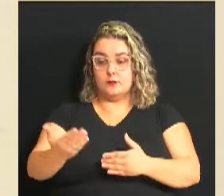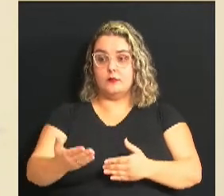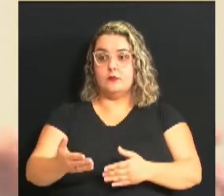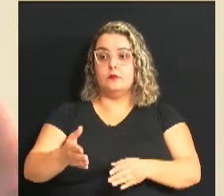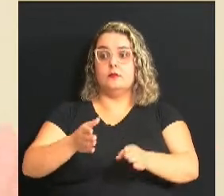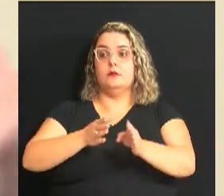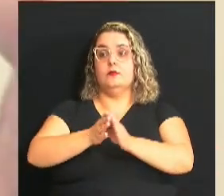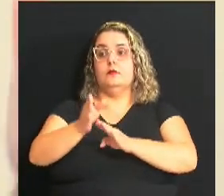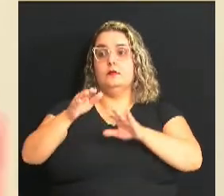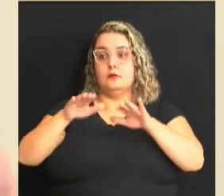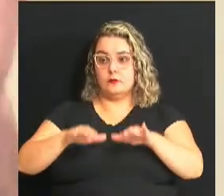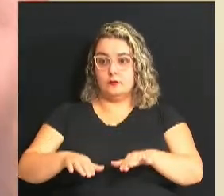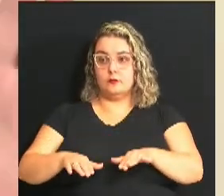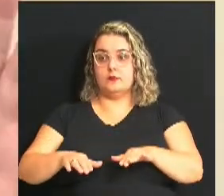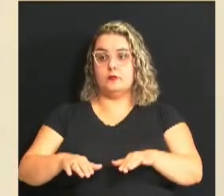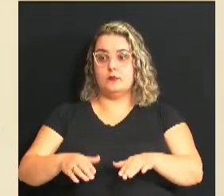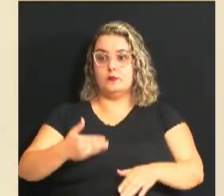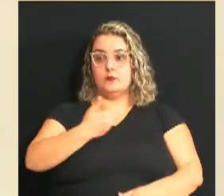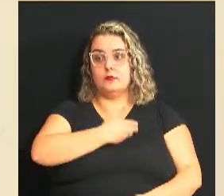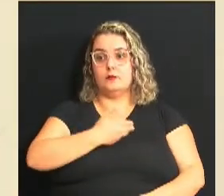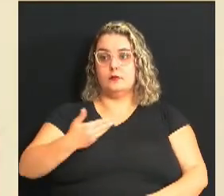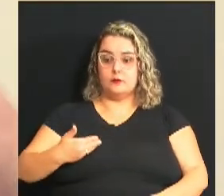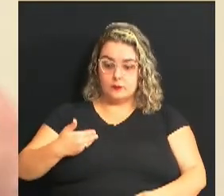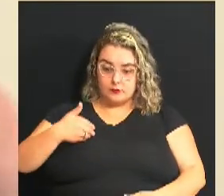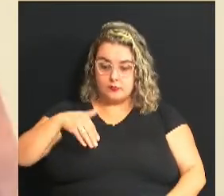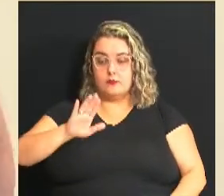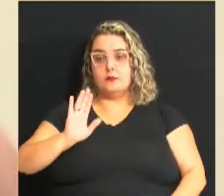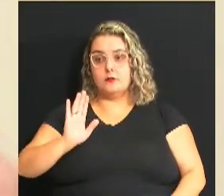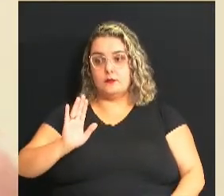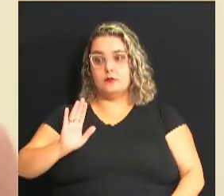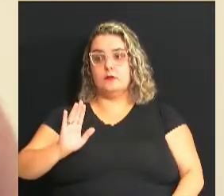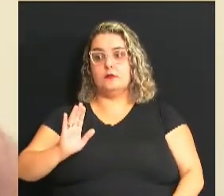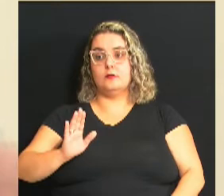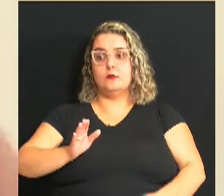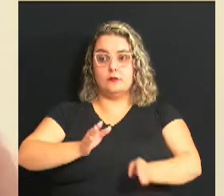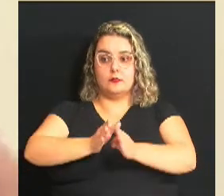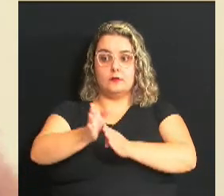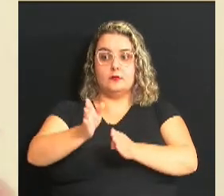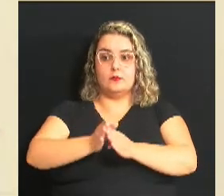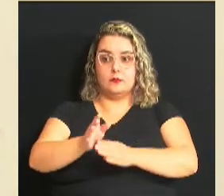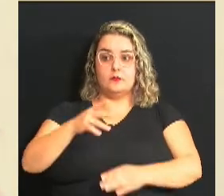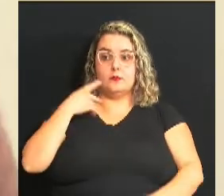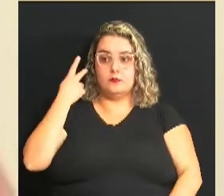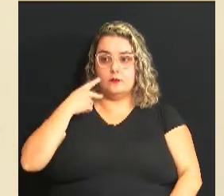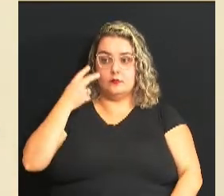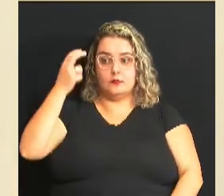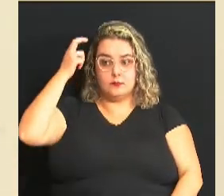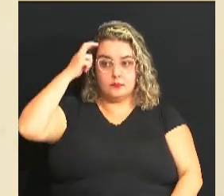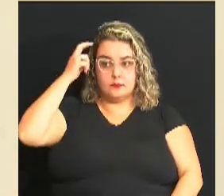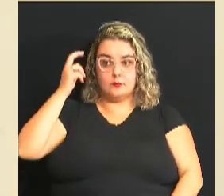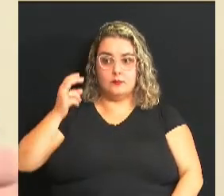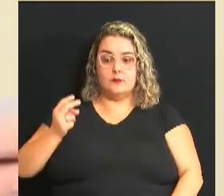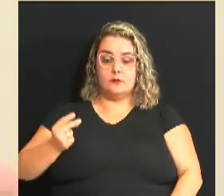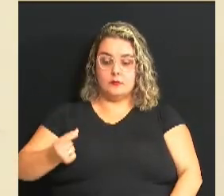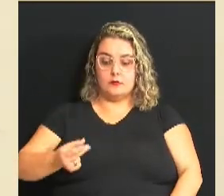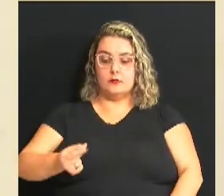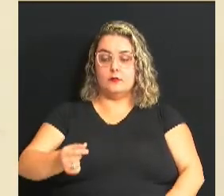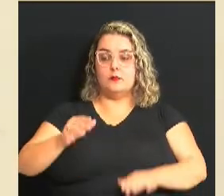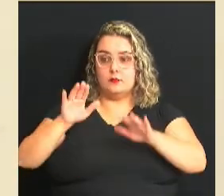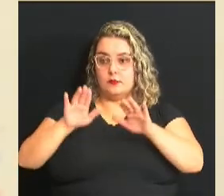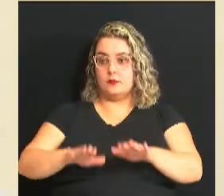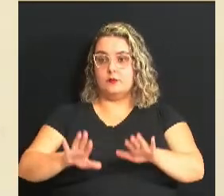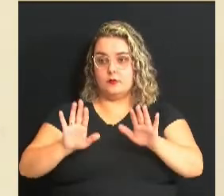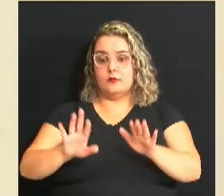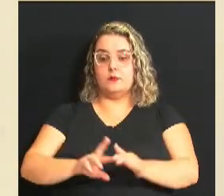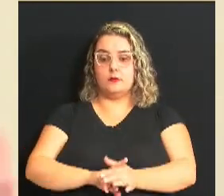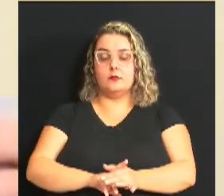fica, o governo, inclusive, passa, e o Conselho de Política Cultural vai ficar, e é ele que